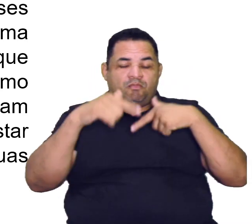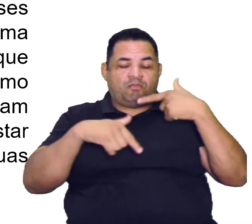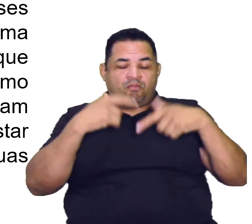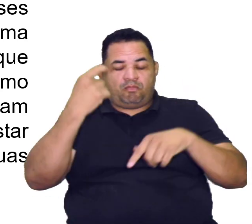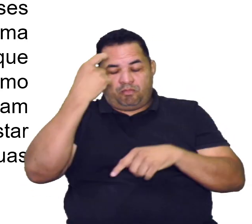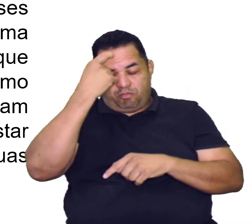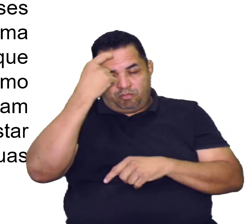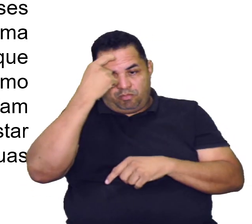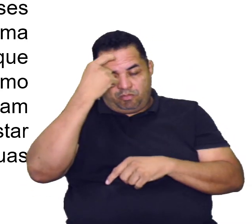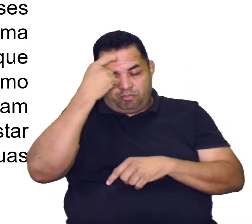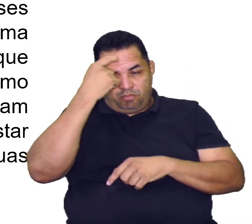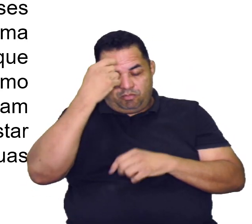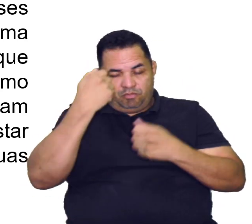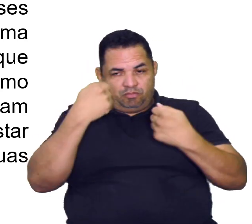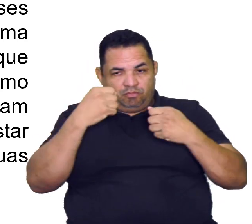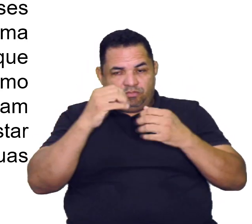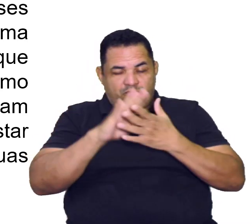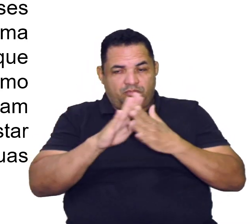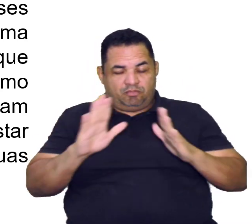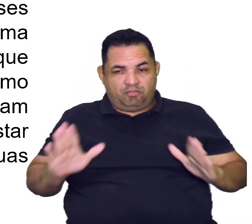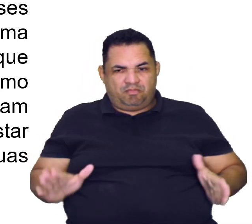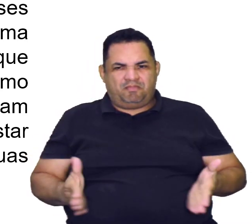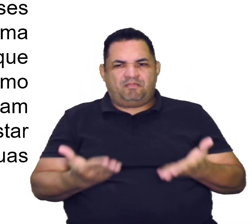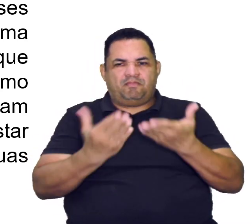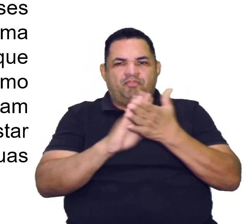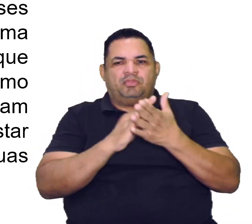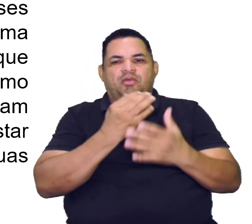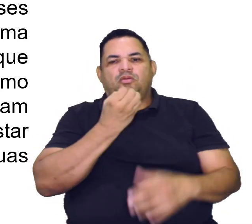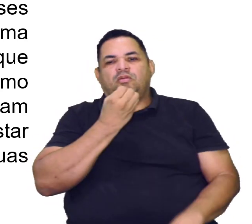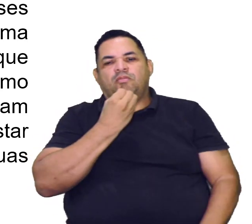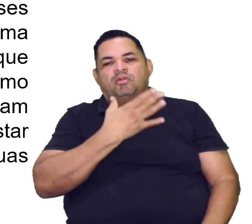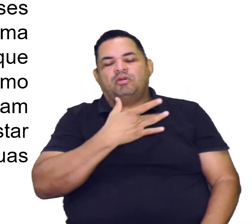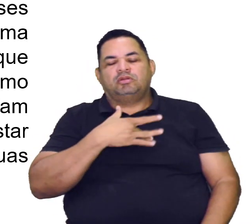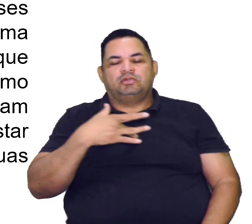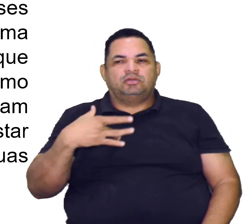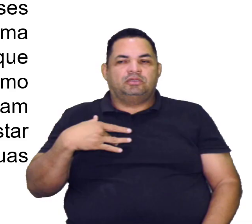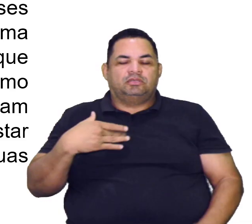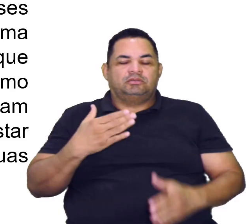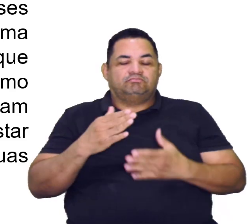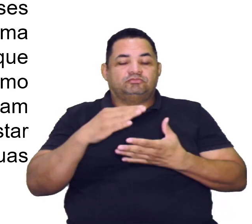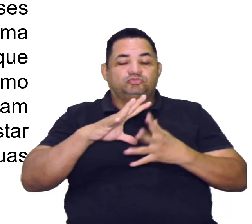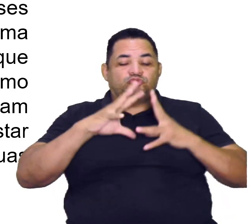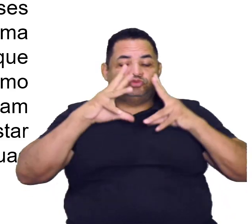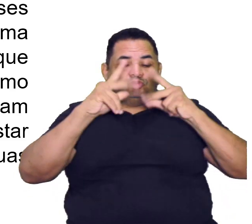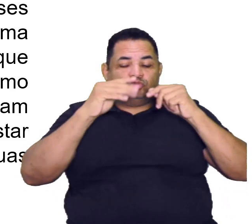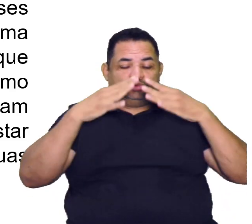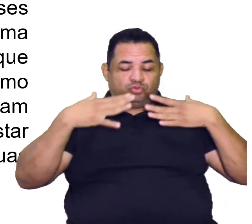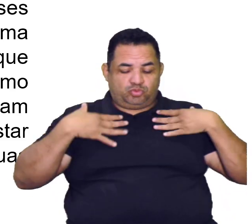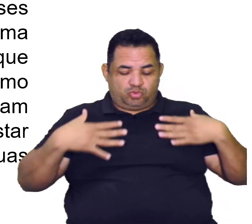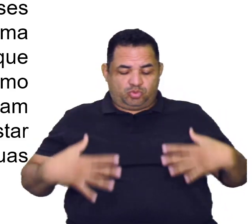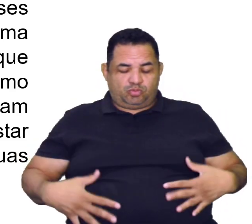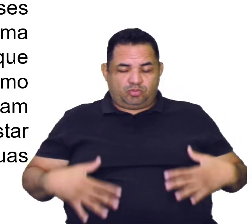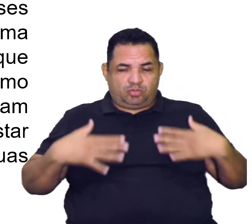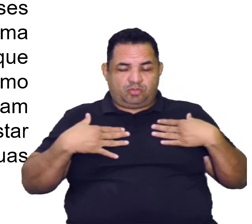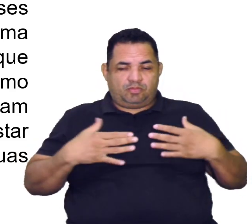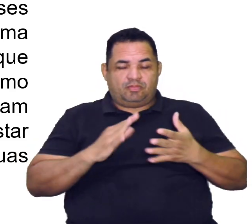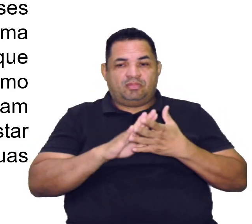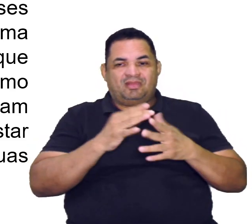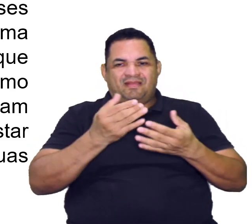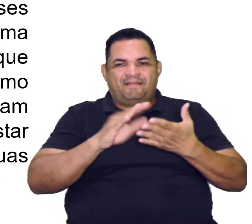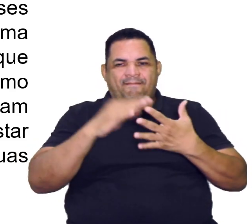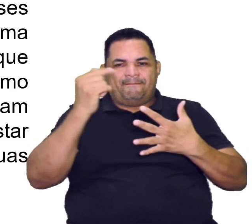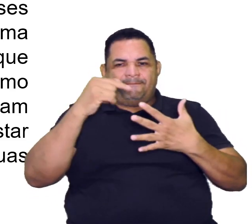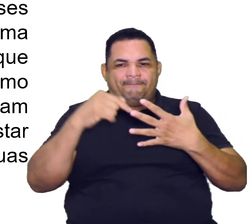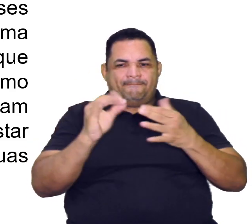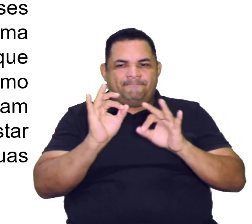essa consciência, ela pode promover aí bem-estar integral, certo? Esses